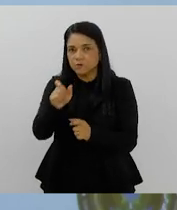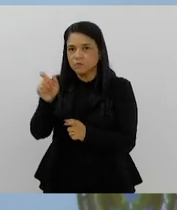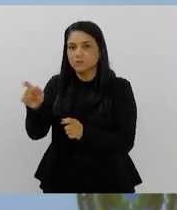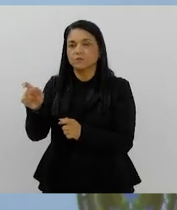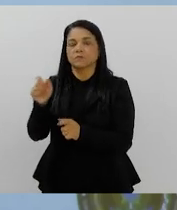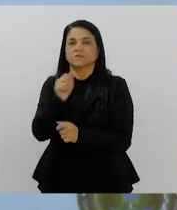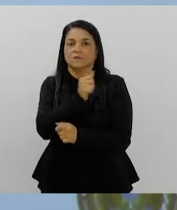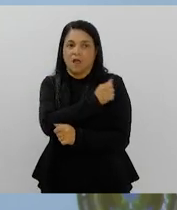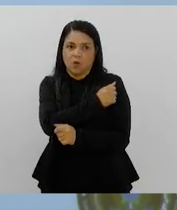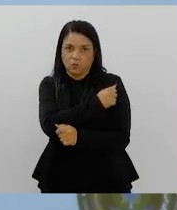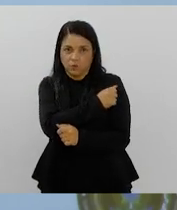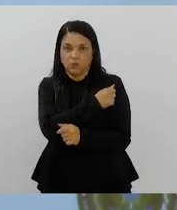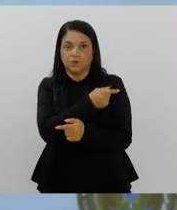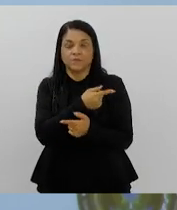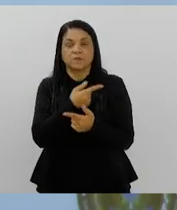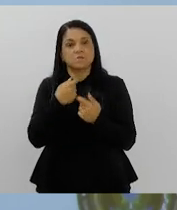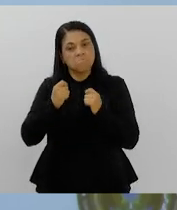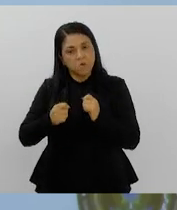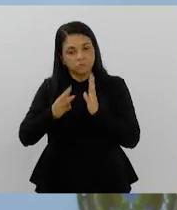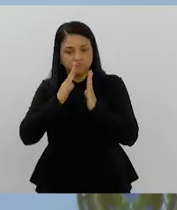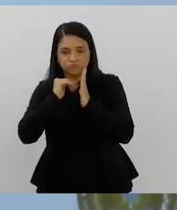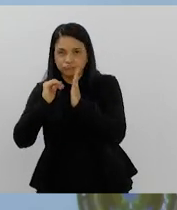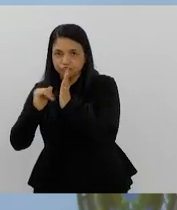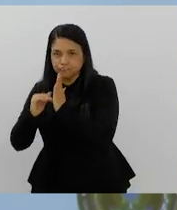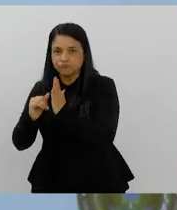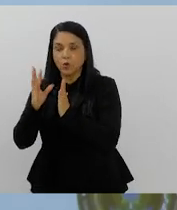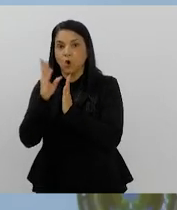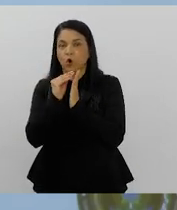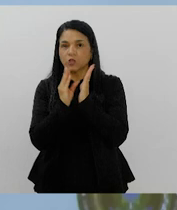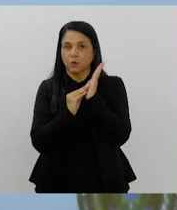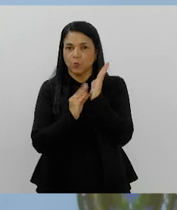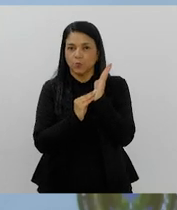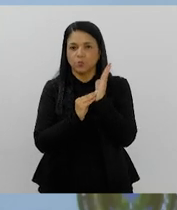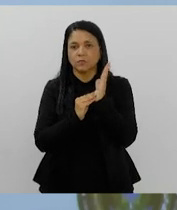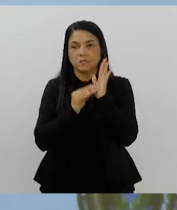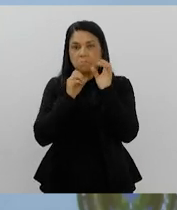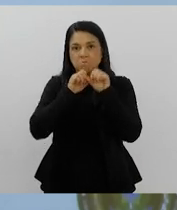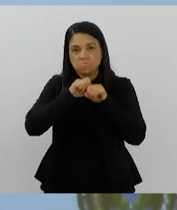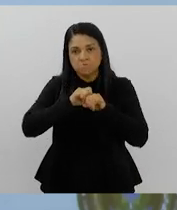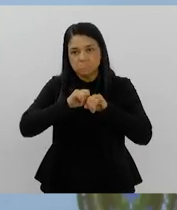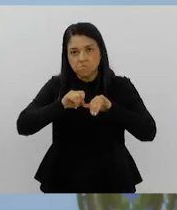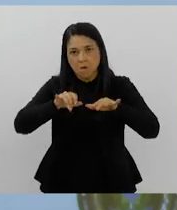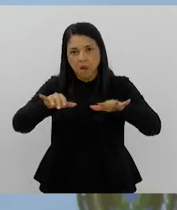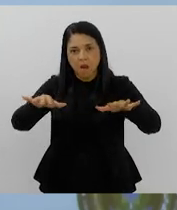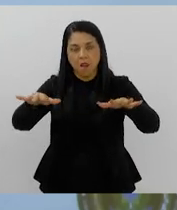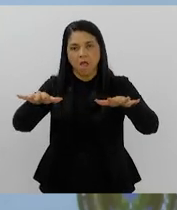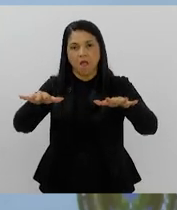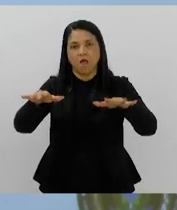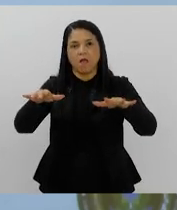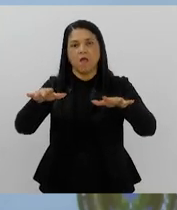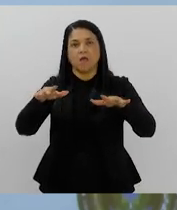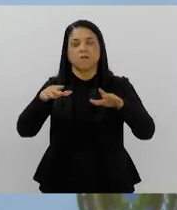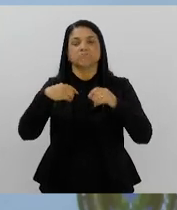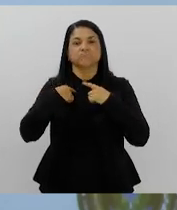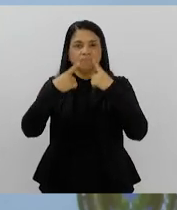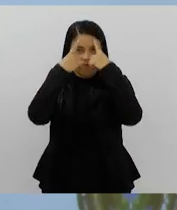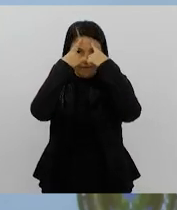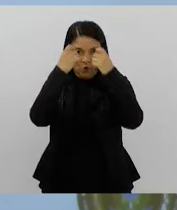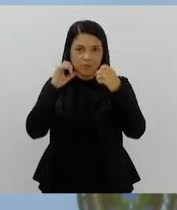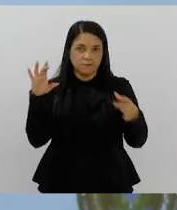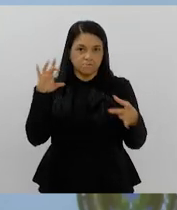possa remover conteúdos da internet que propaguem conteúdos relacionados à violência